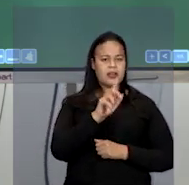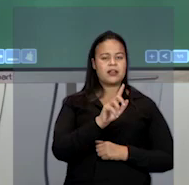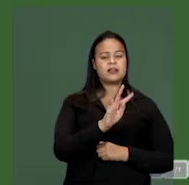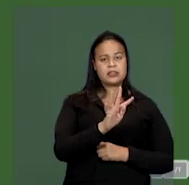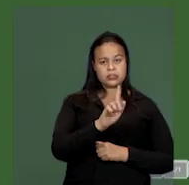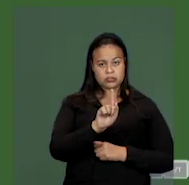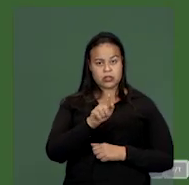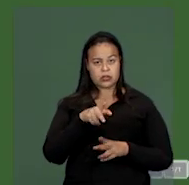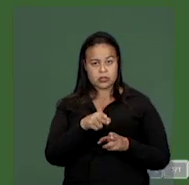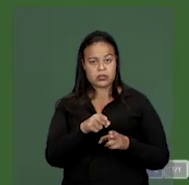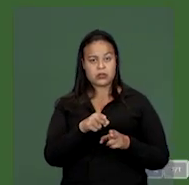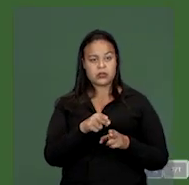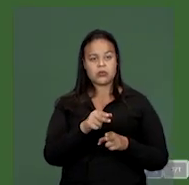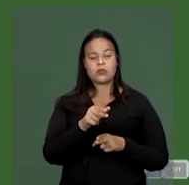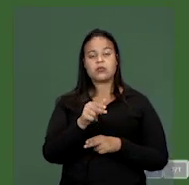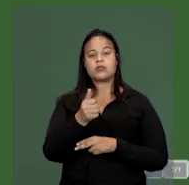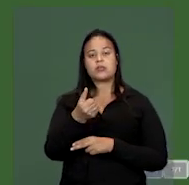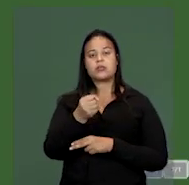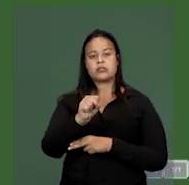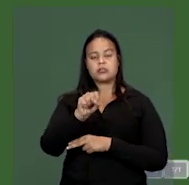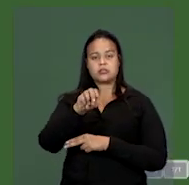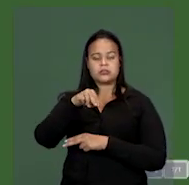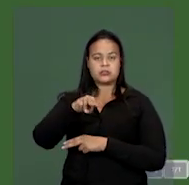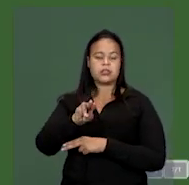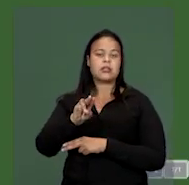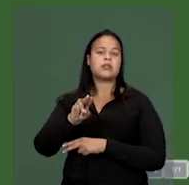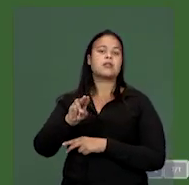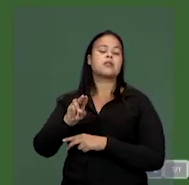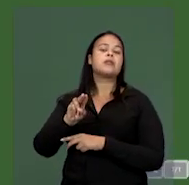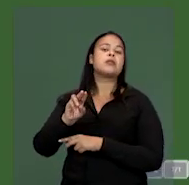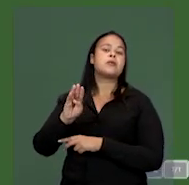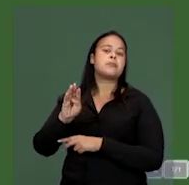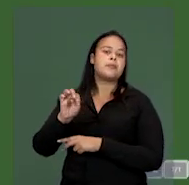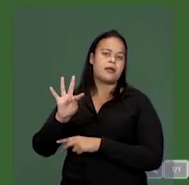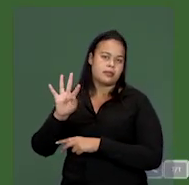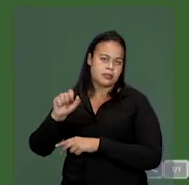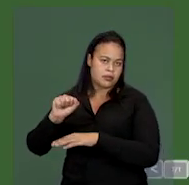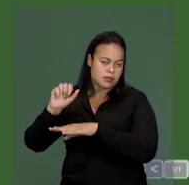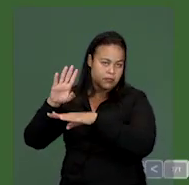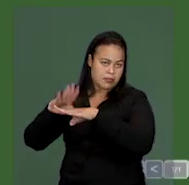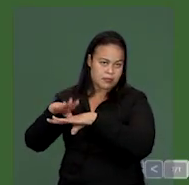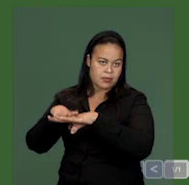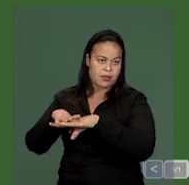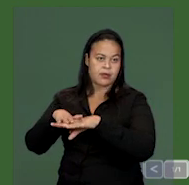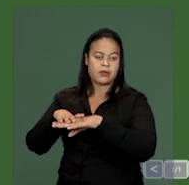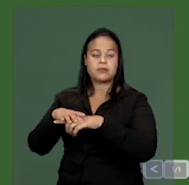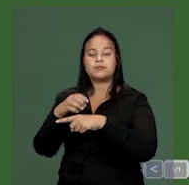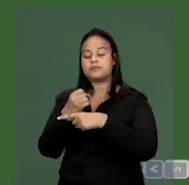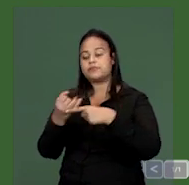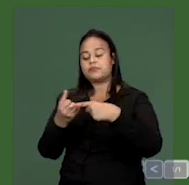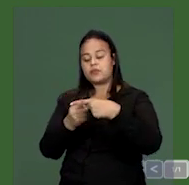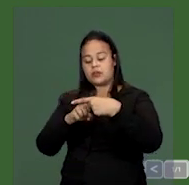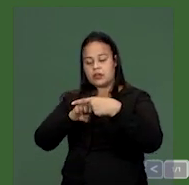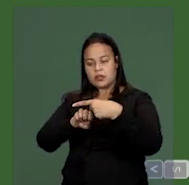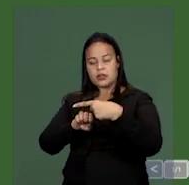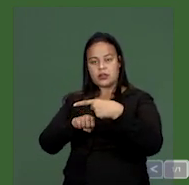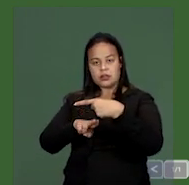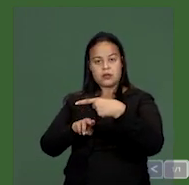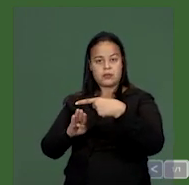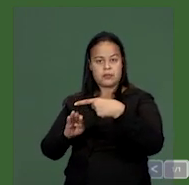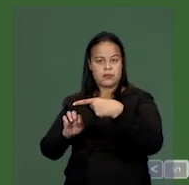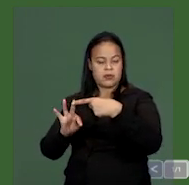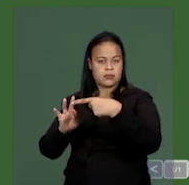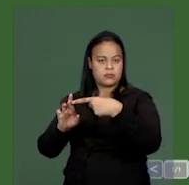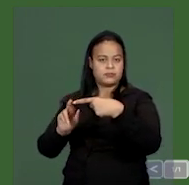é igual a seno de beta sobre cosseno de beta? Ele está